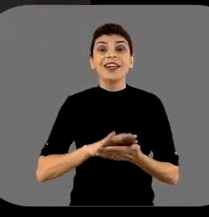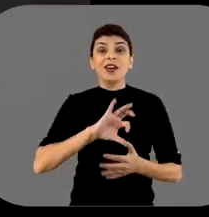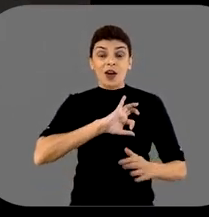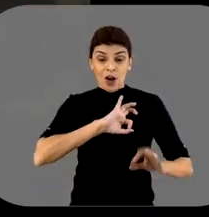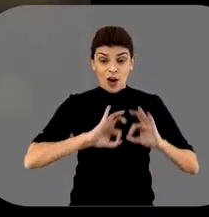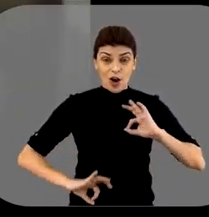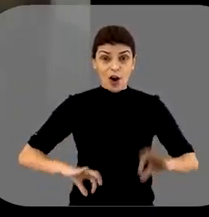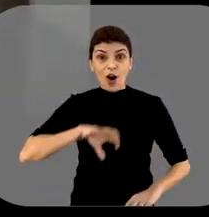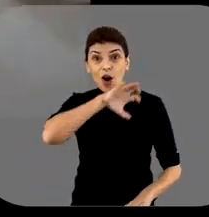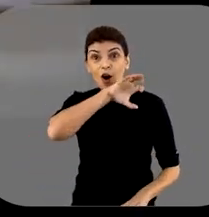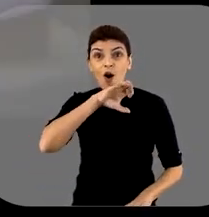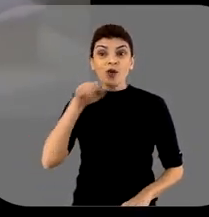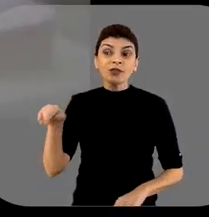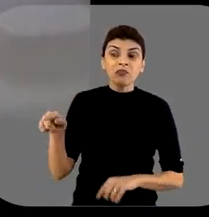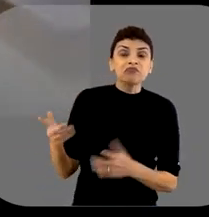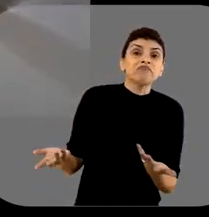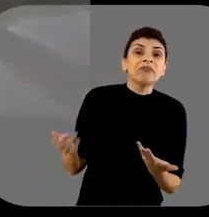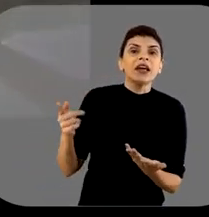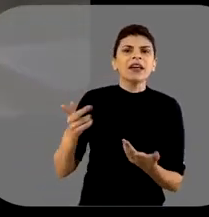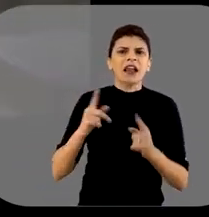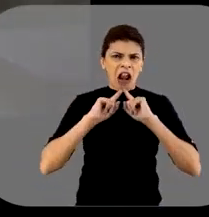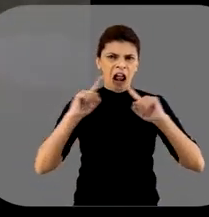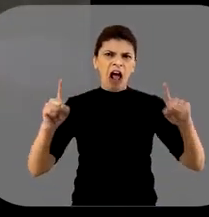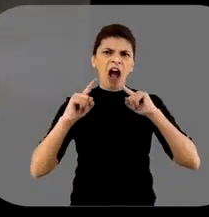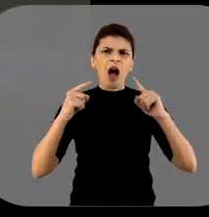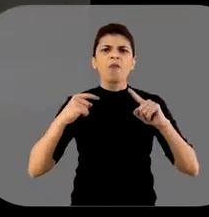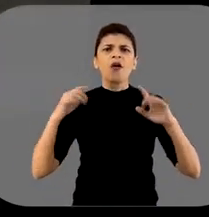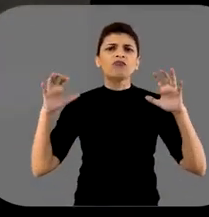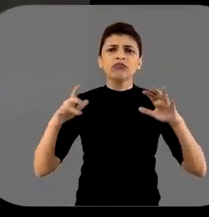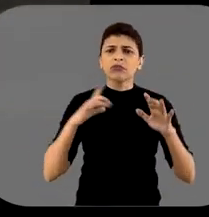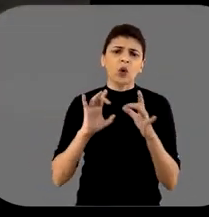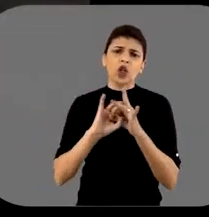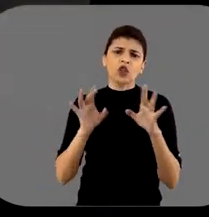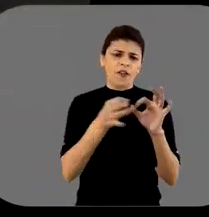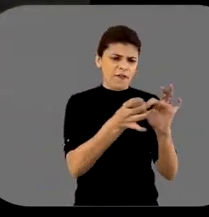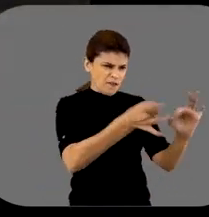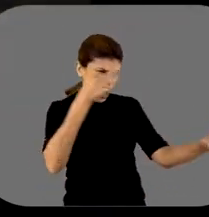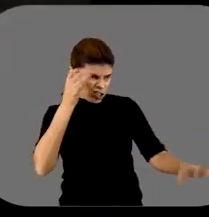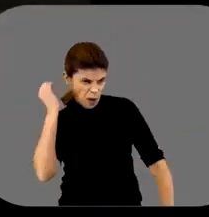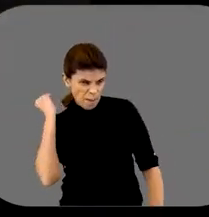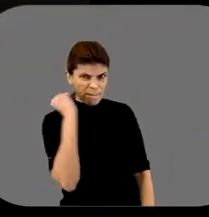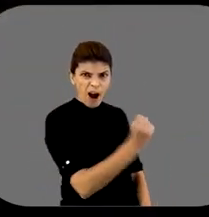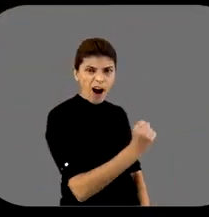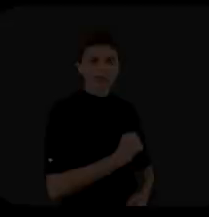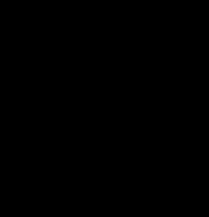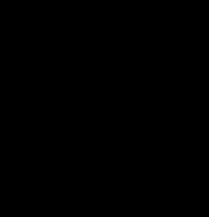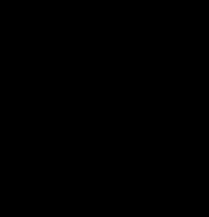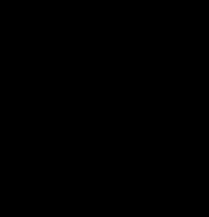para entender, que ele falava na língua dele. Mas ele reclamando que eu tinha afastado e não tinha deixado. Ele pegava a flecha,